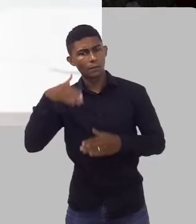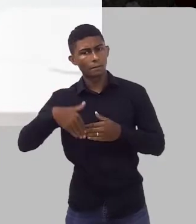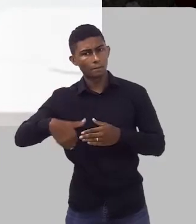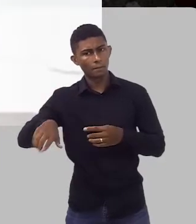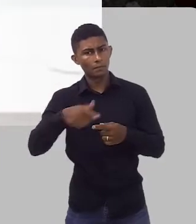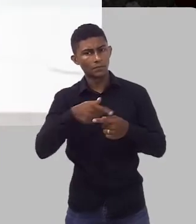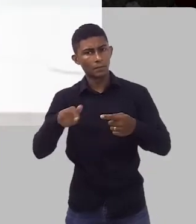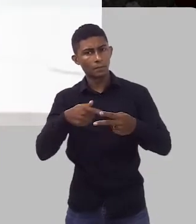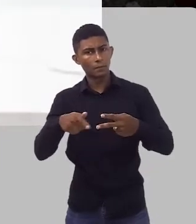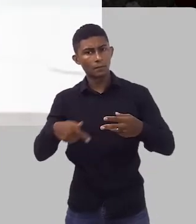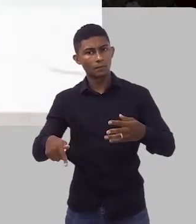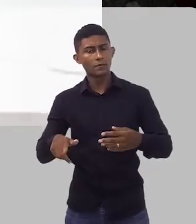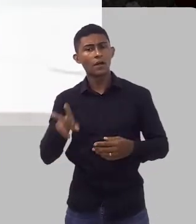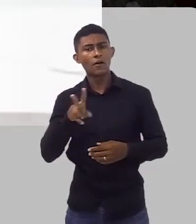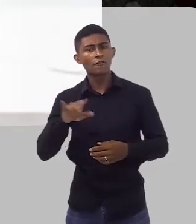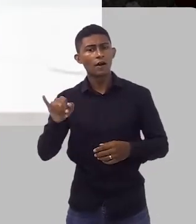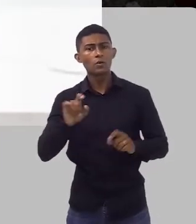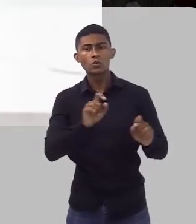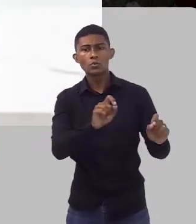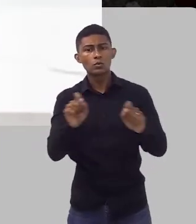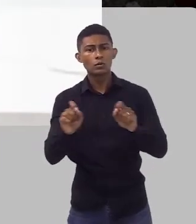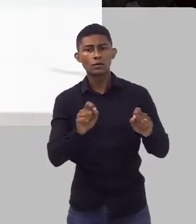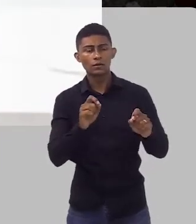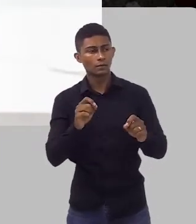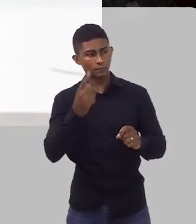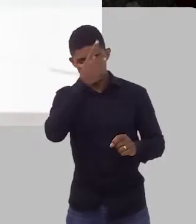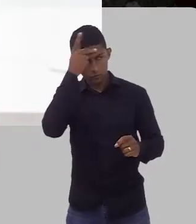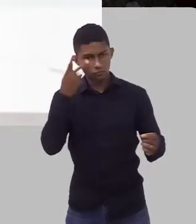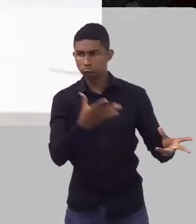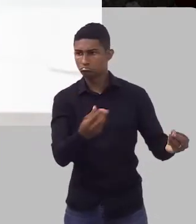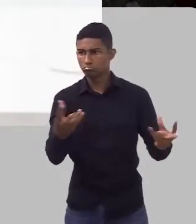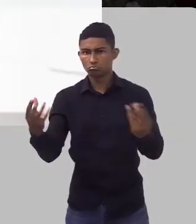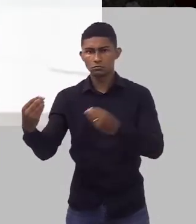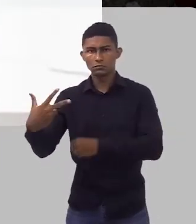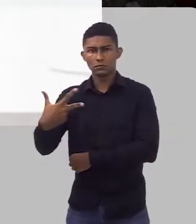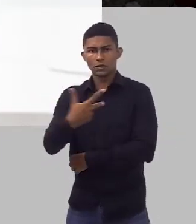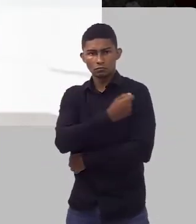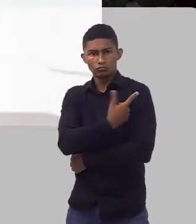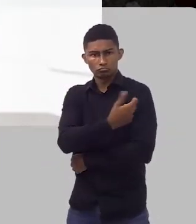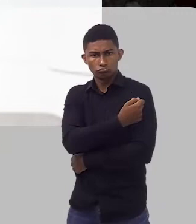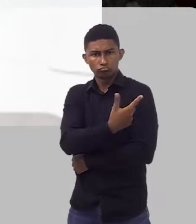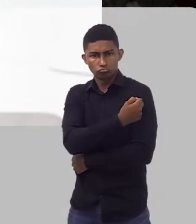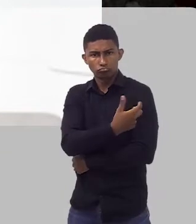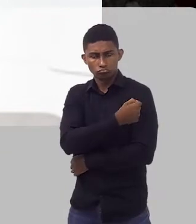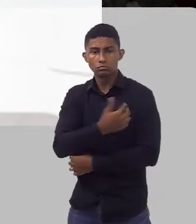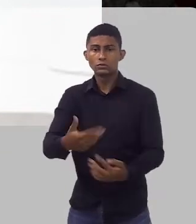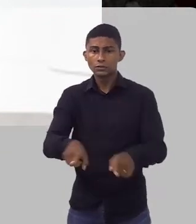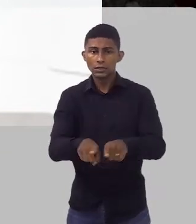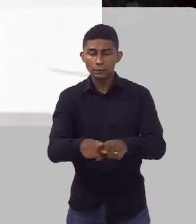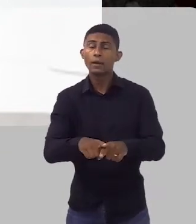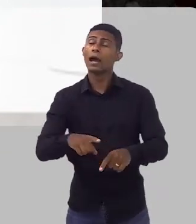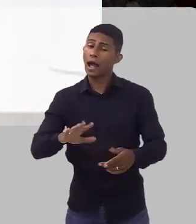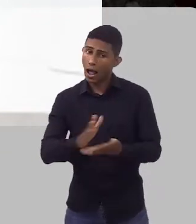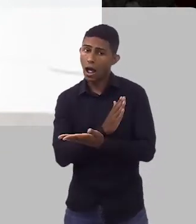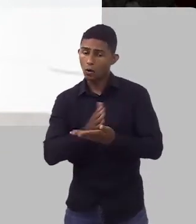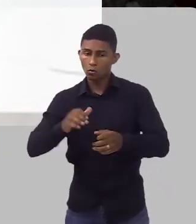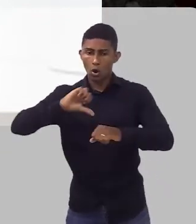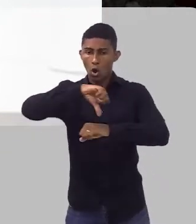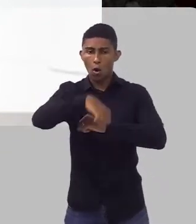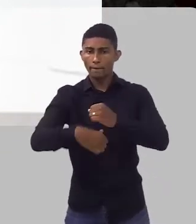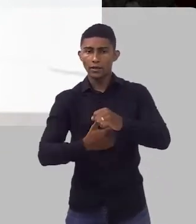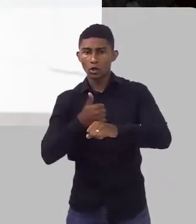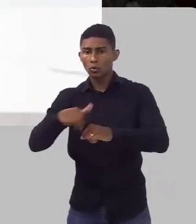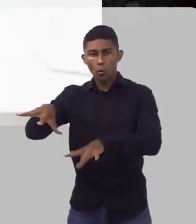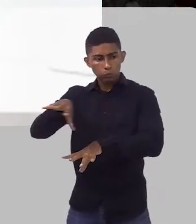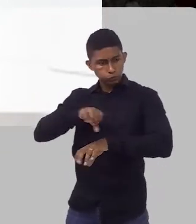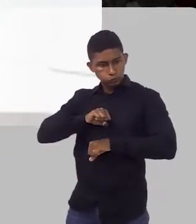período de calmaria, uma verdadeira lua de mel. Muita gente vacinada, muita gente infectada recentemente, e é pouco